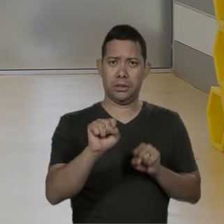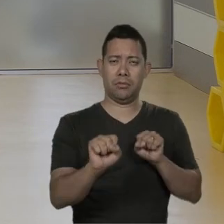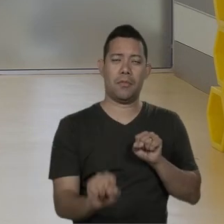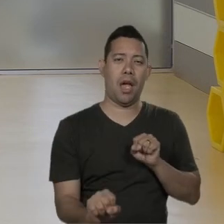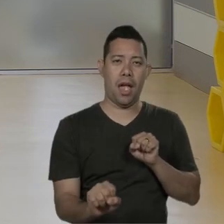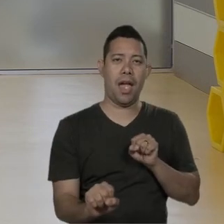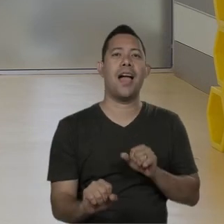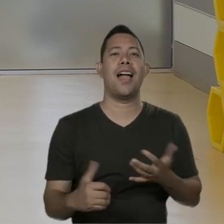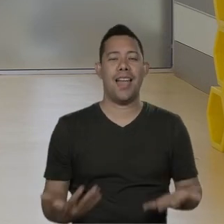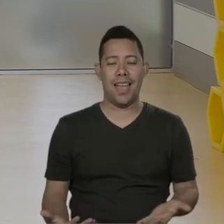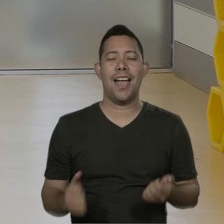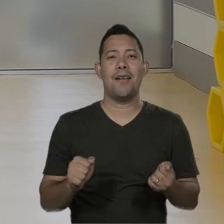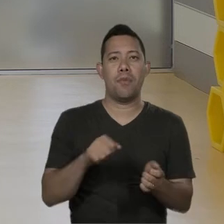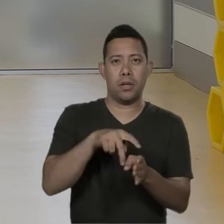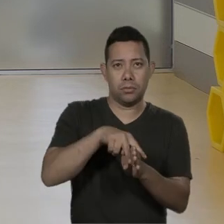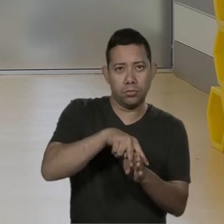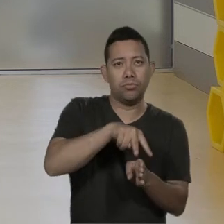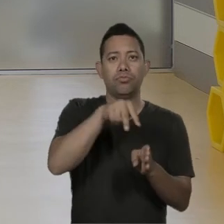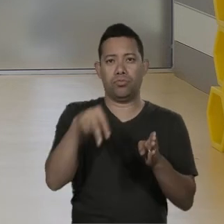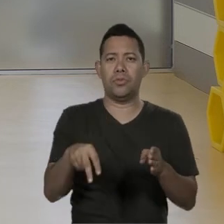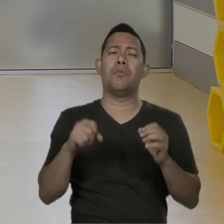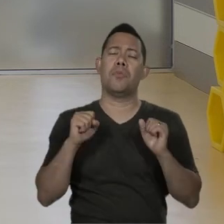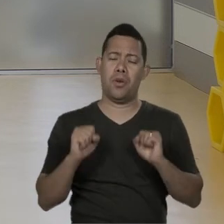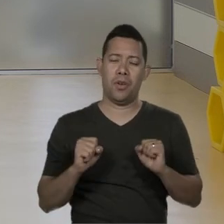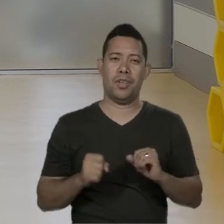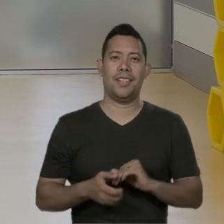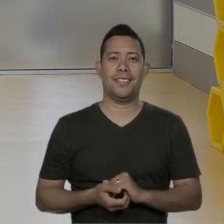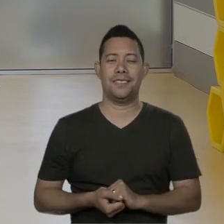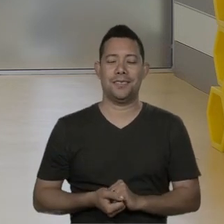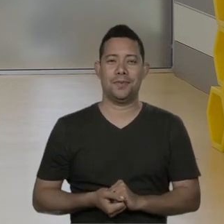Aê, ó, pode descer da sua bike.